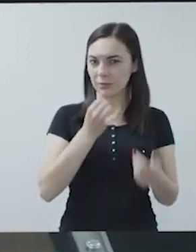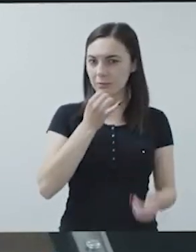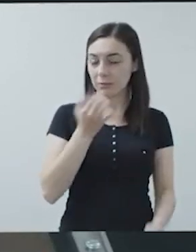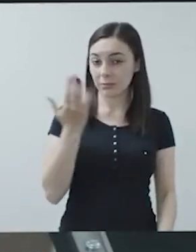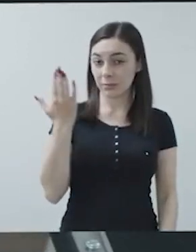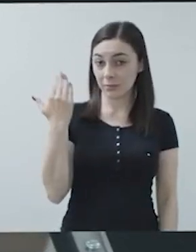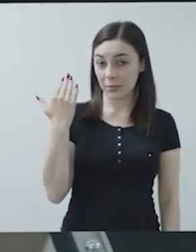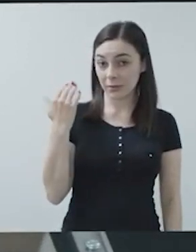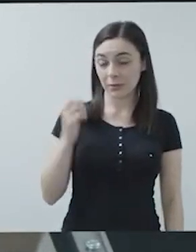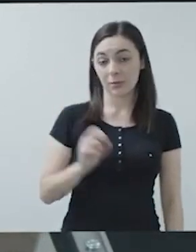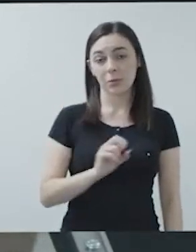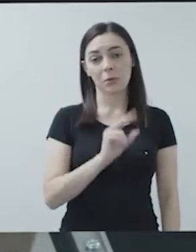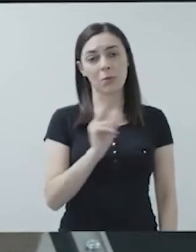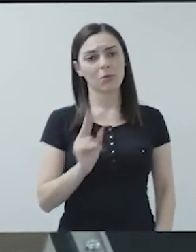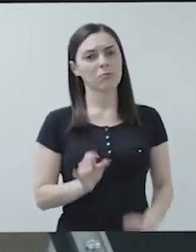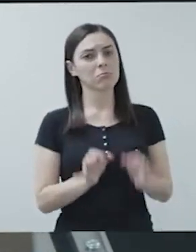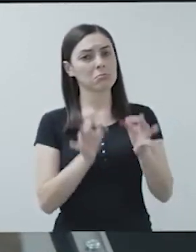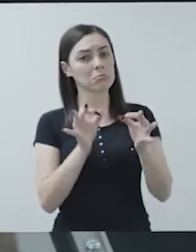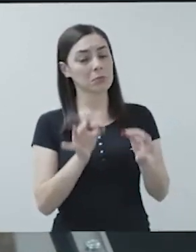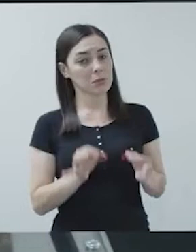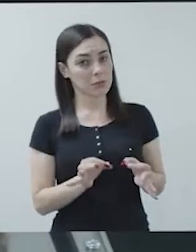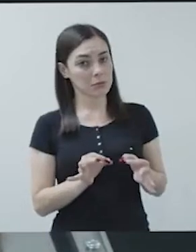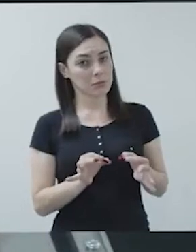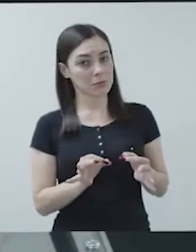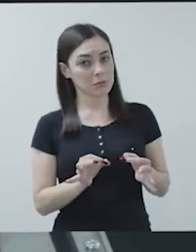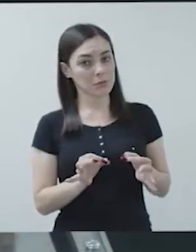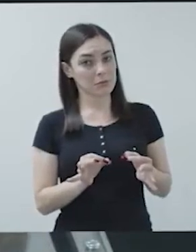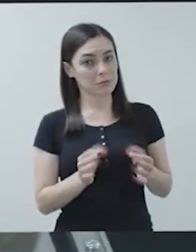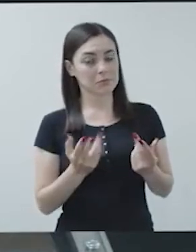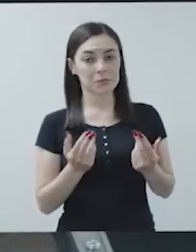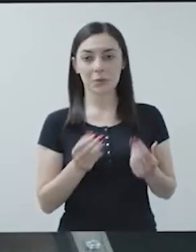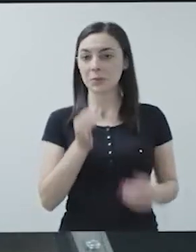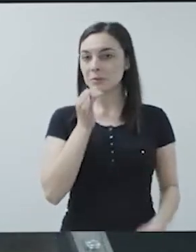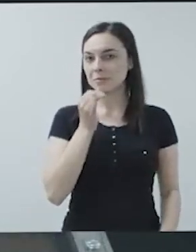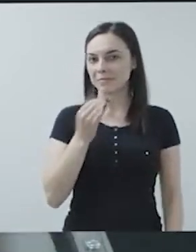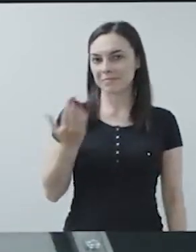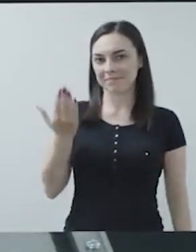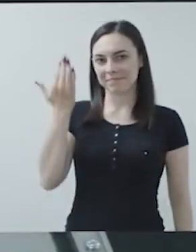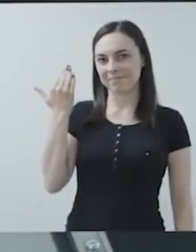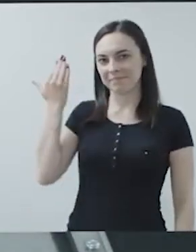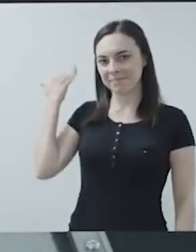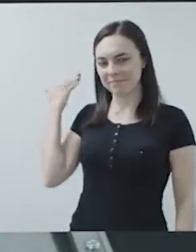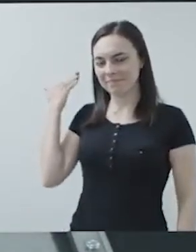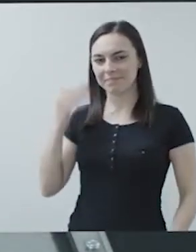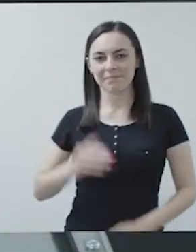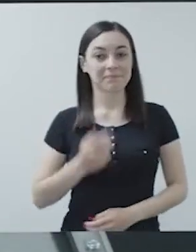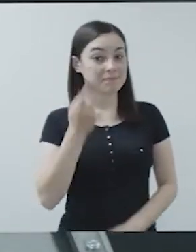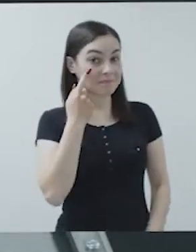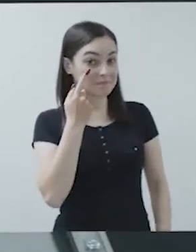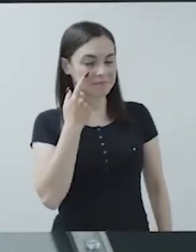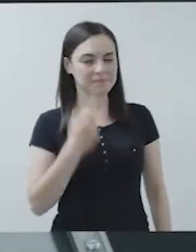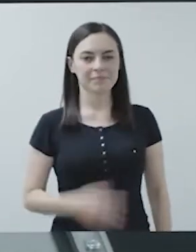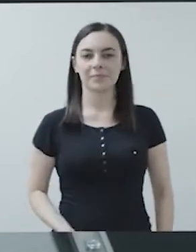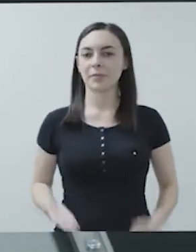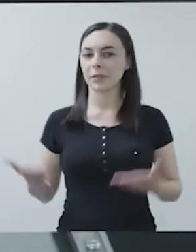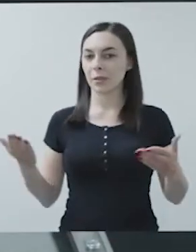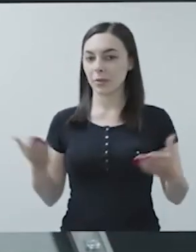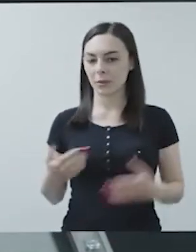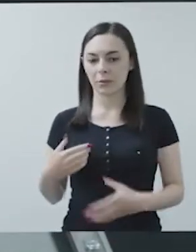copo ou vai dar certinho, igual fizemos com a garrafinha? Vamos ver? Então, eu vou colocar aqui